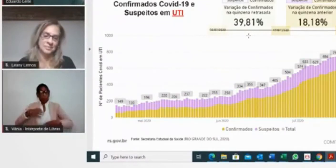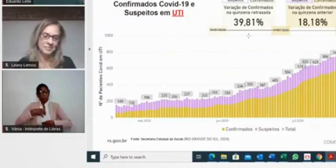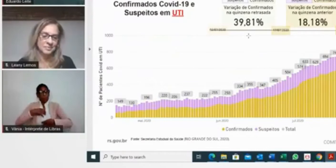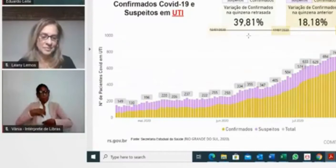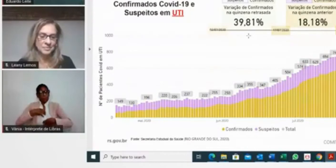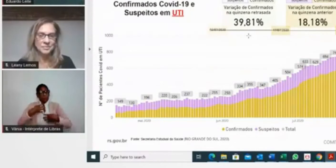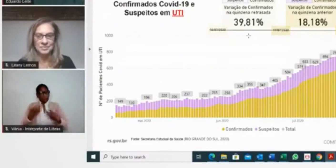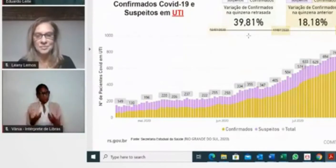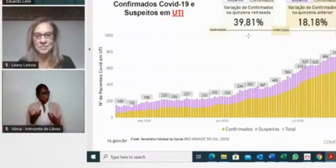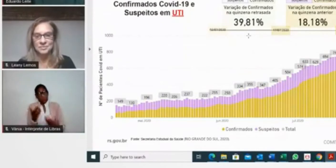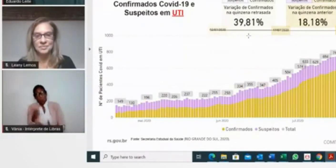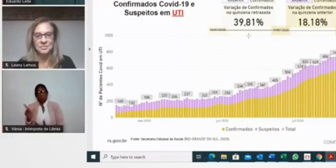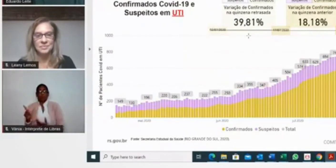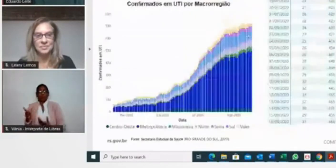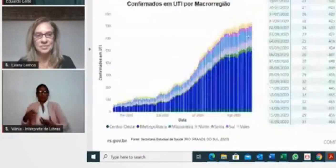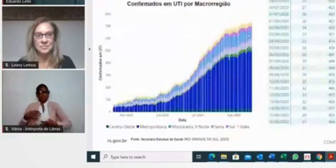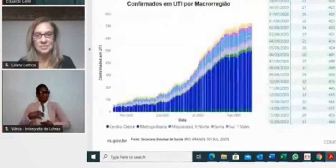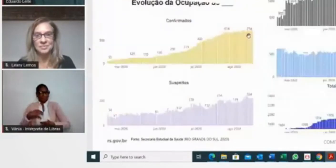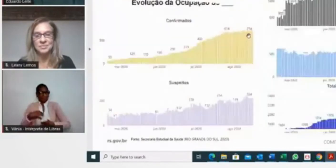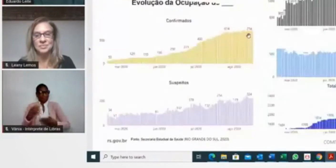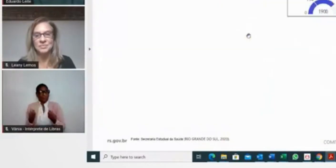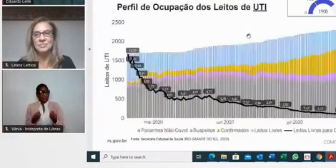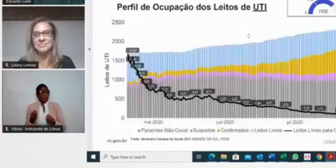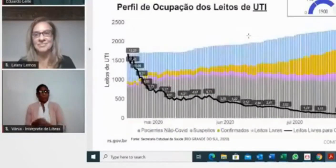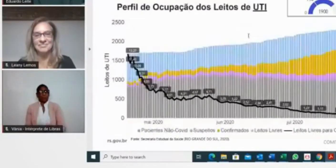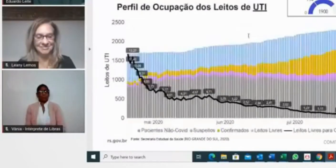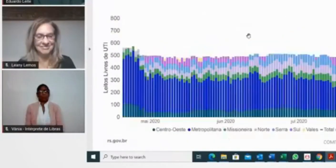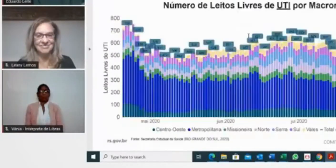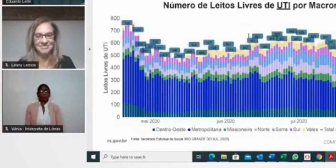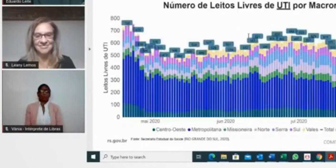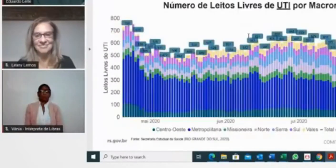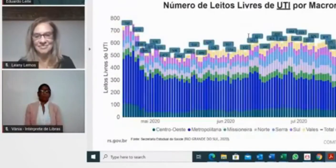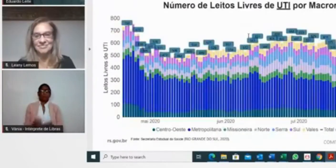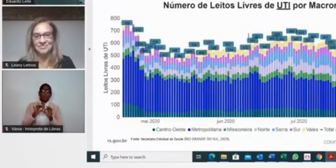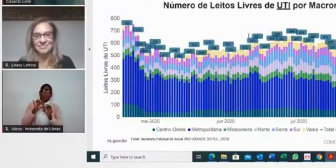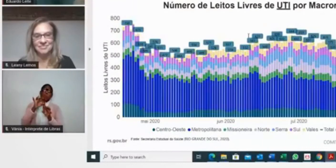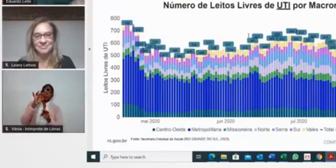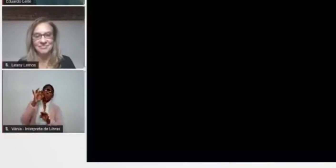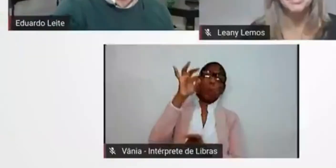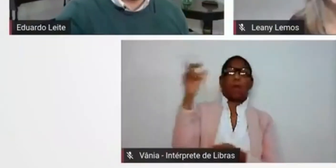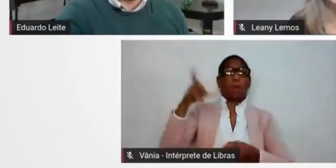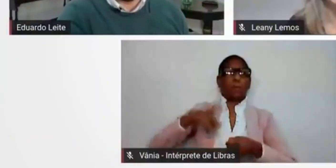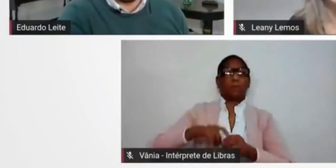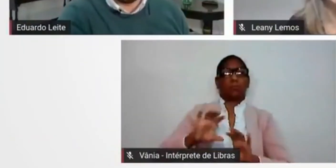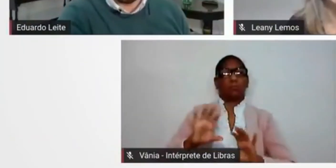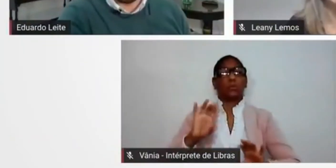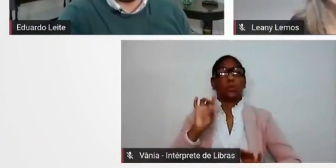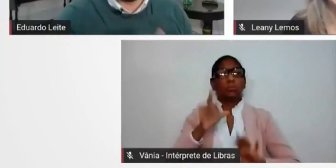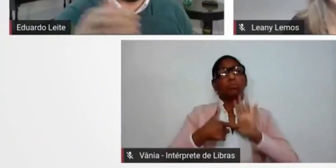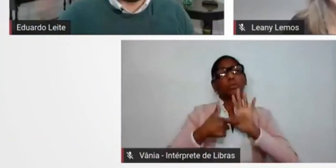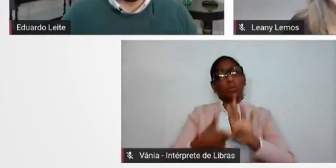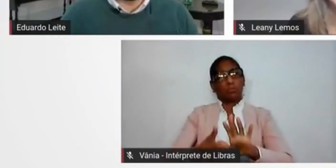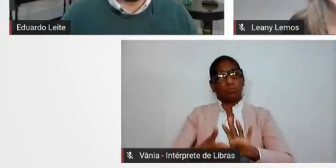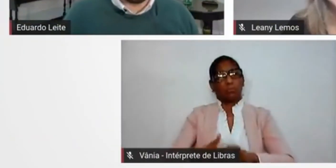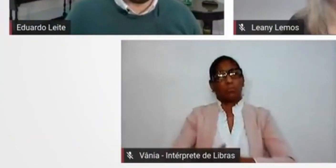Outras regiões outro tipo de comportamento. Essa extensão é longa, essa apresentação é longa, aqui eu não vou passar por cada uma delas, pode parar aí o compartilhamento, mas isso